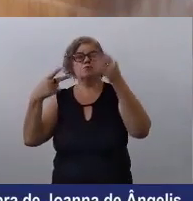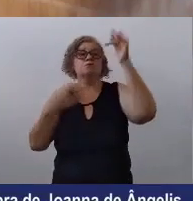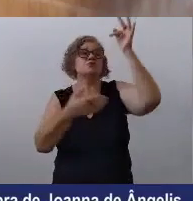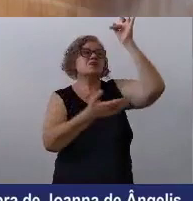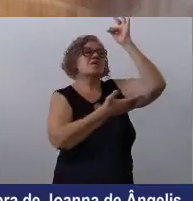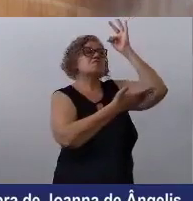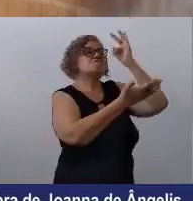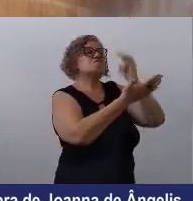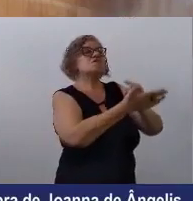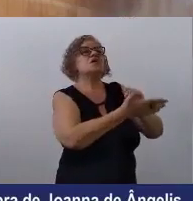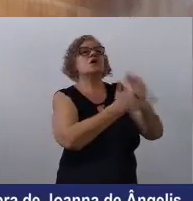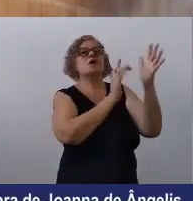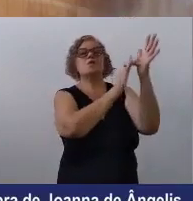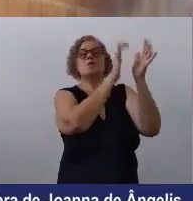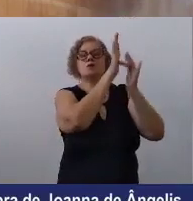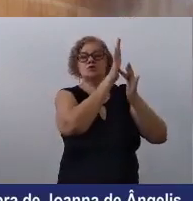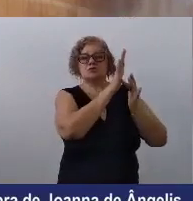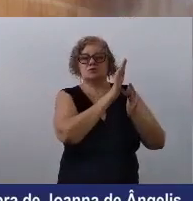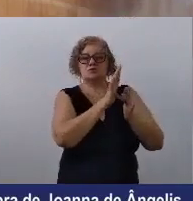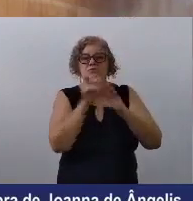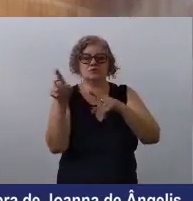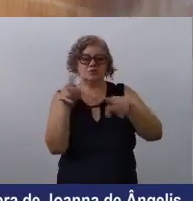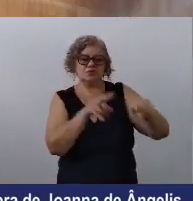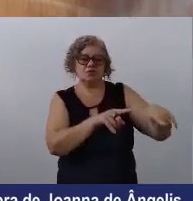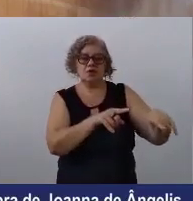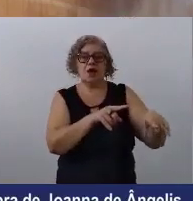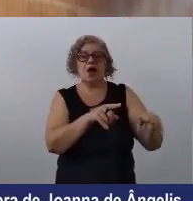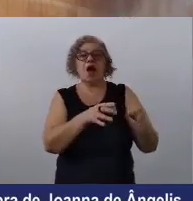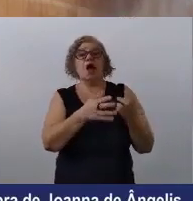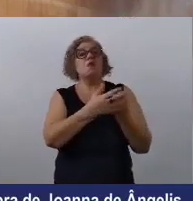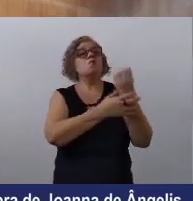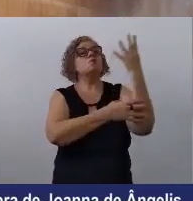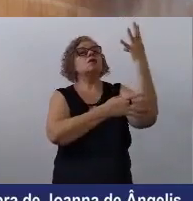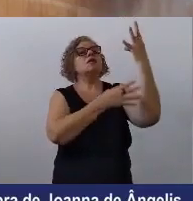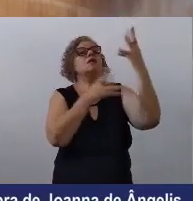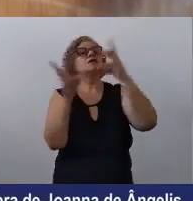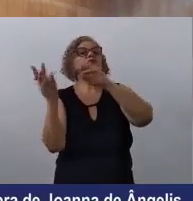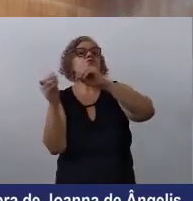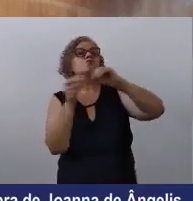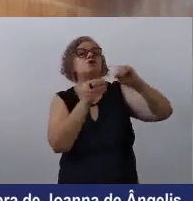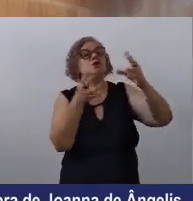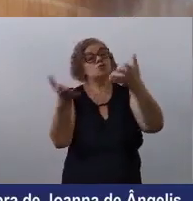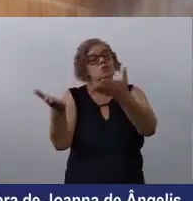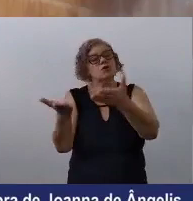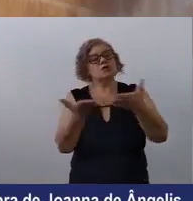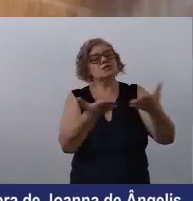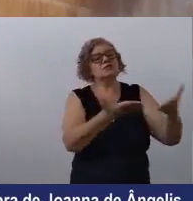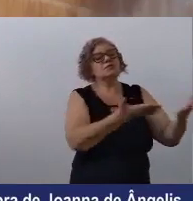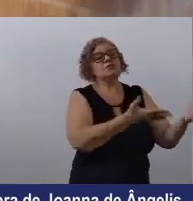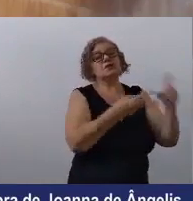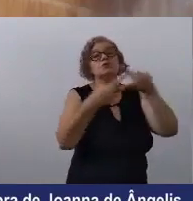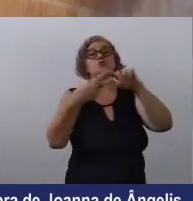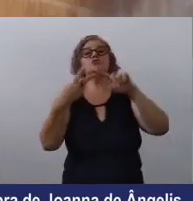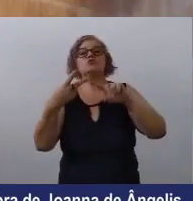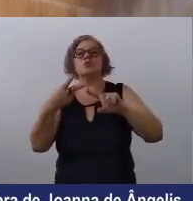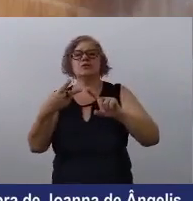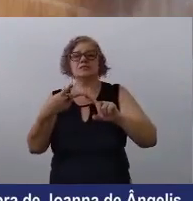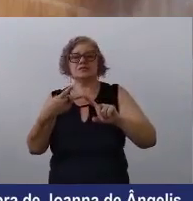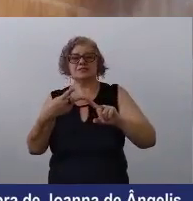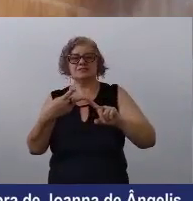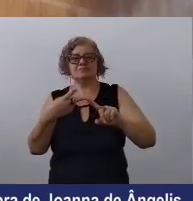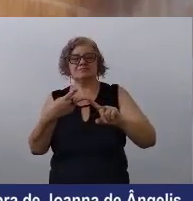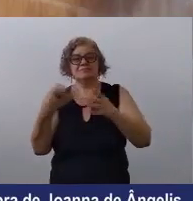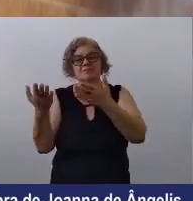fogo, mas o plano espiritual vem ao encontro desses irmãos e eles não sentem a